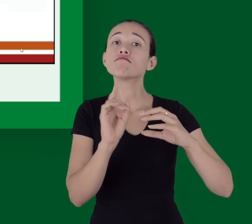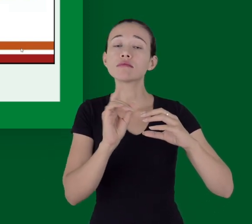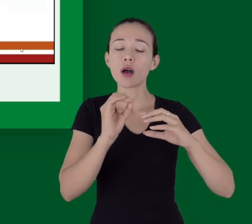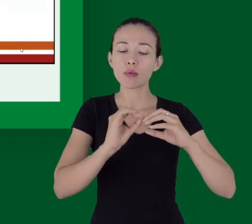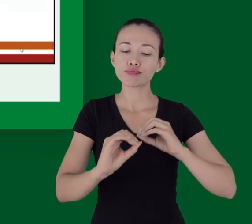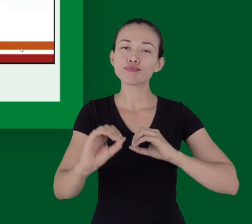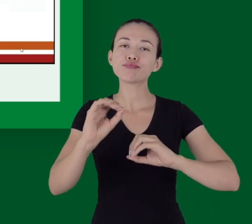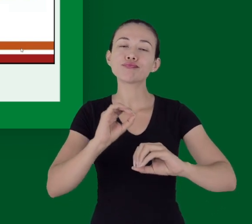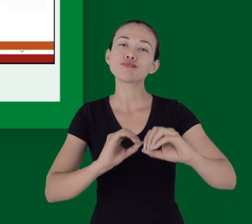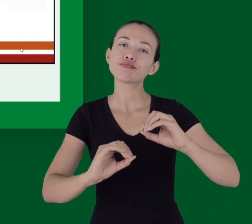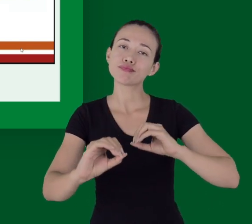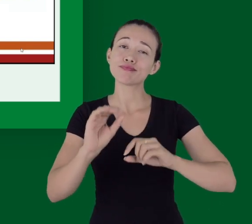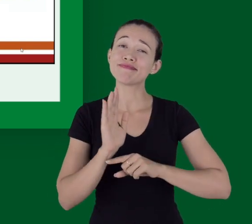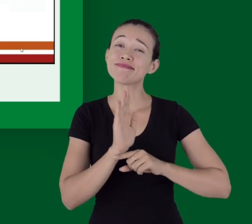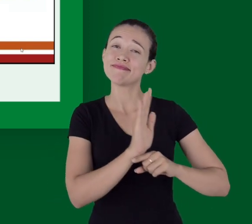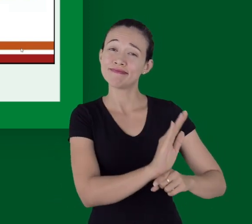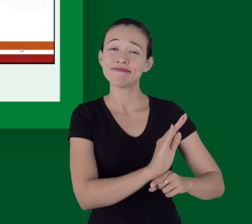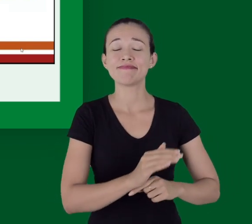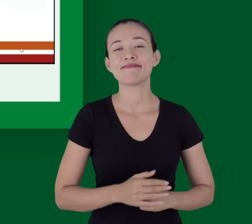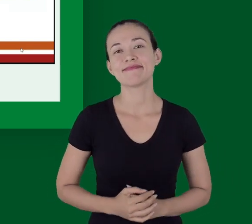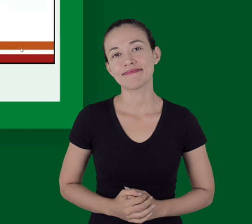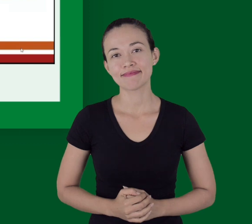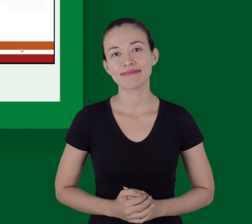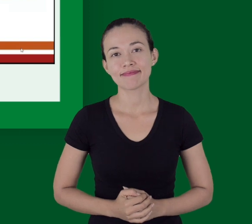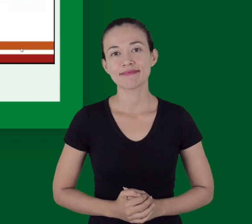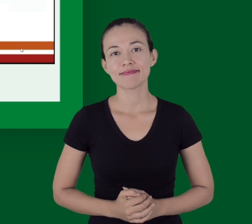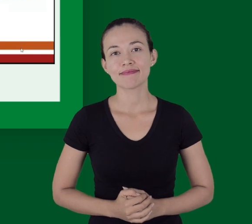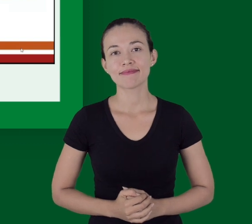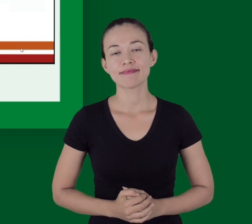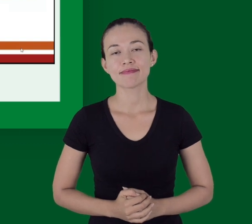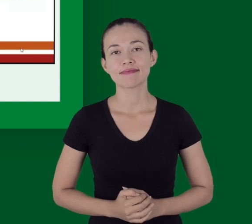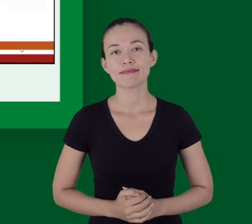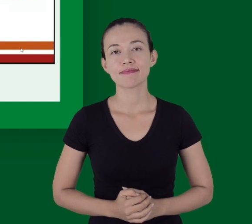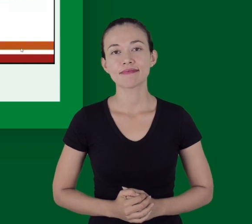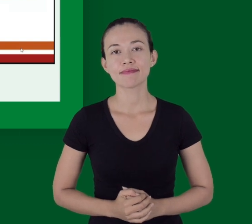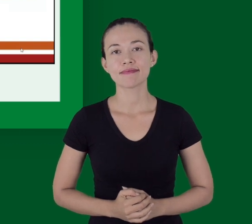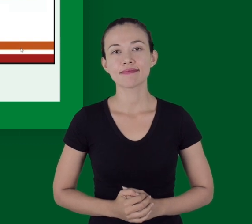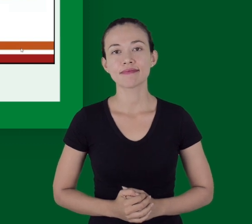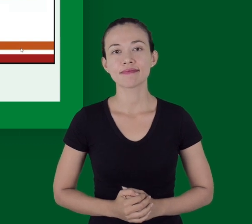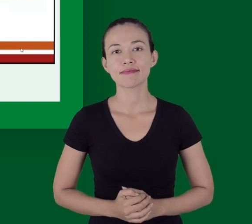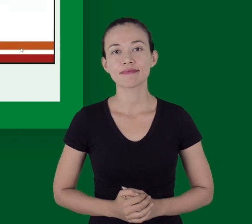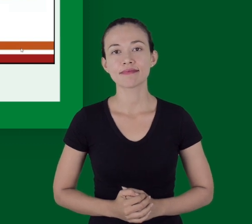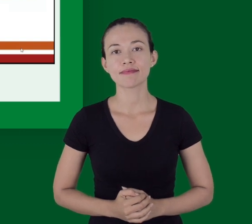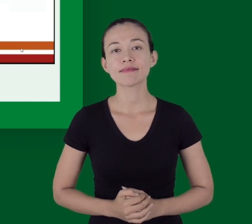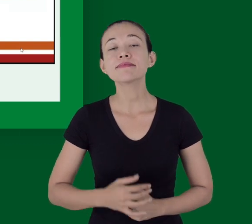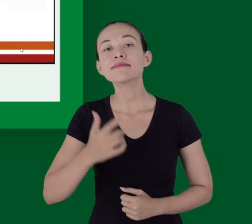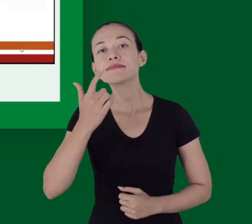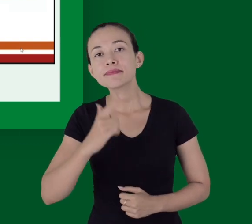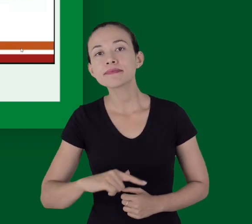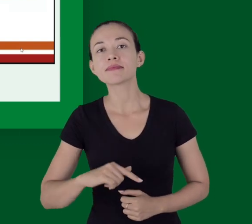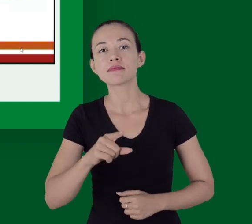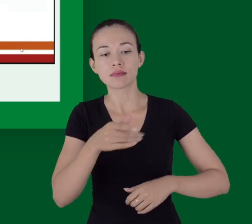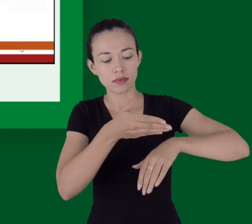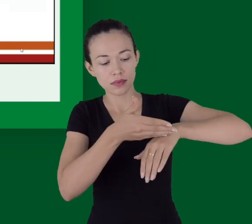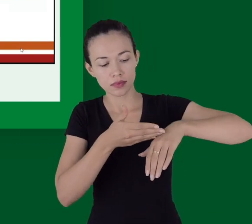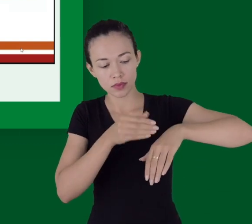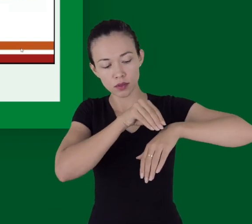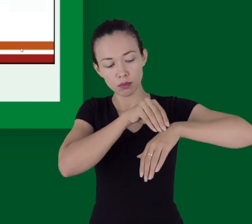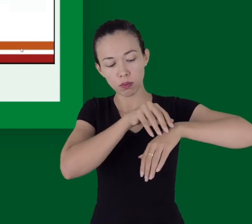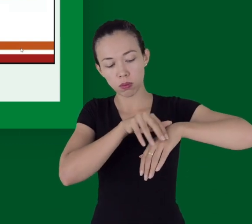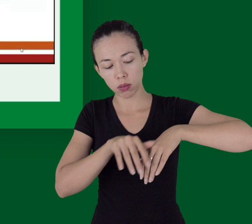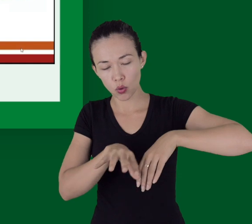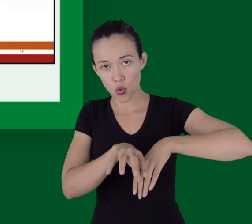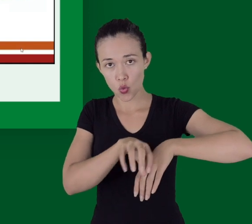de coagulação, a formação da trombina e da fibrina, que vai fazer esse coágulo ficar mais estável,